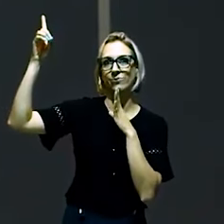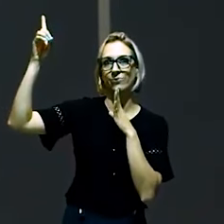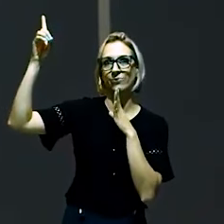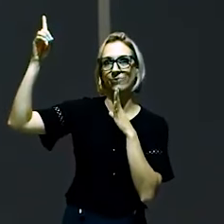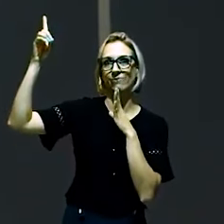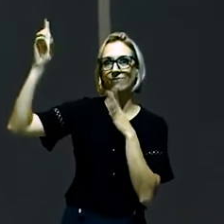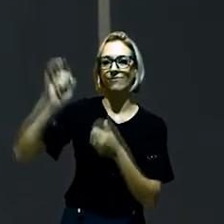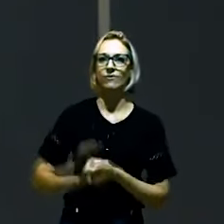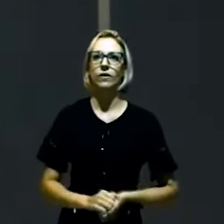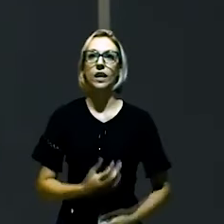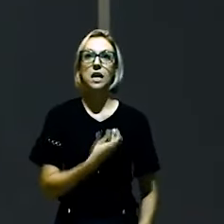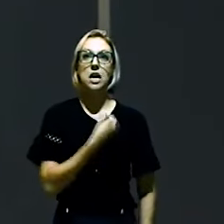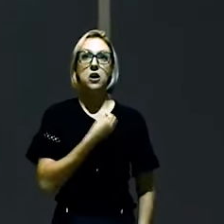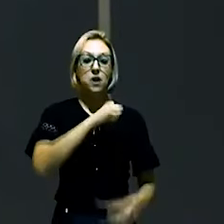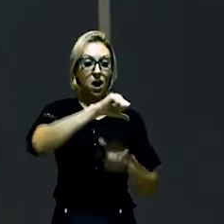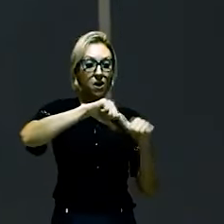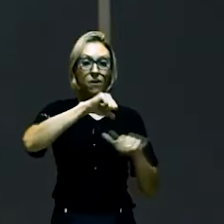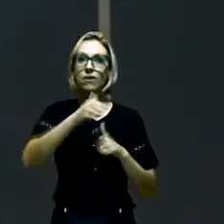quer mudar de vida?